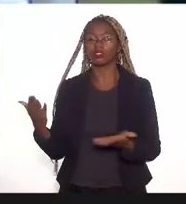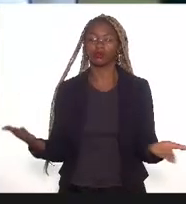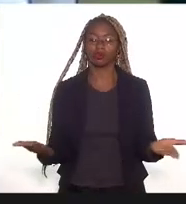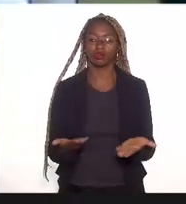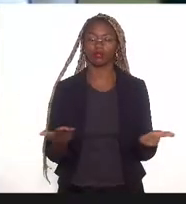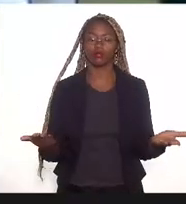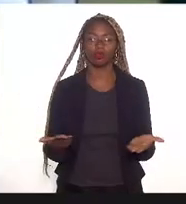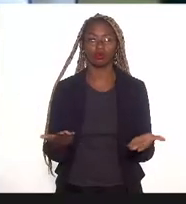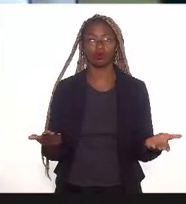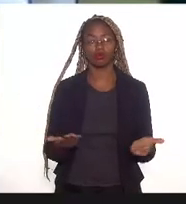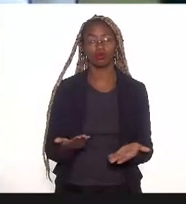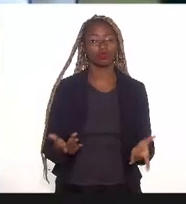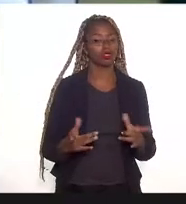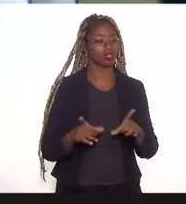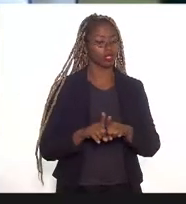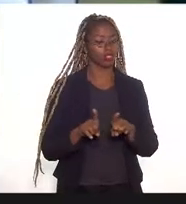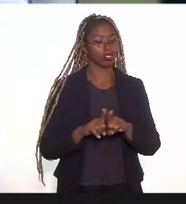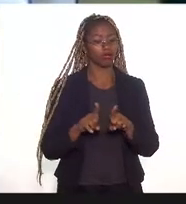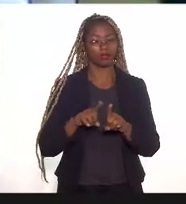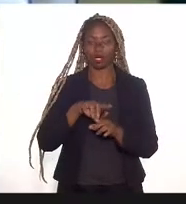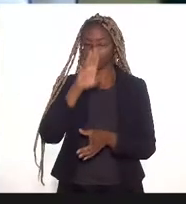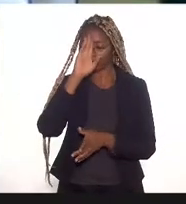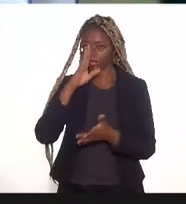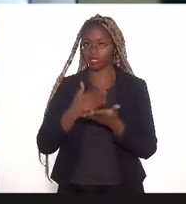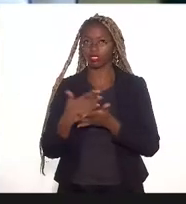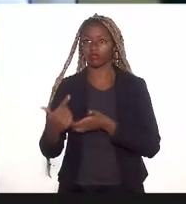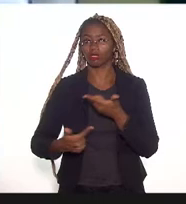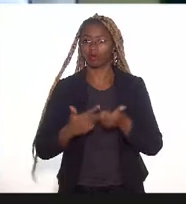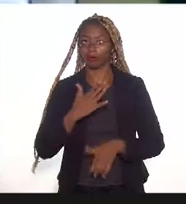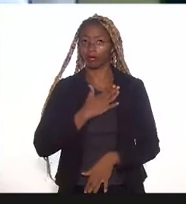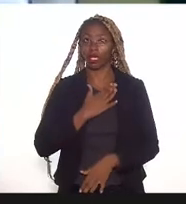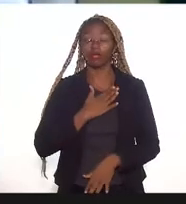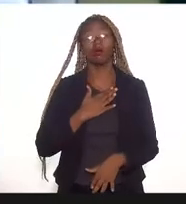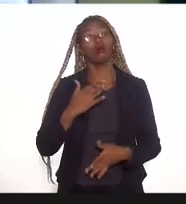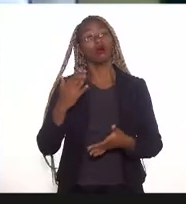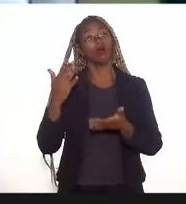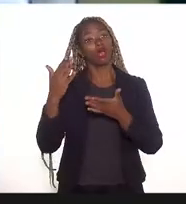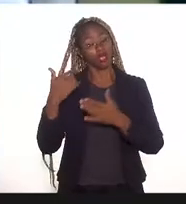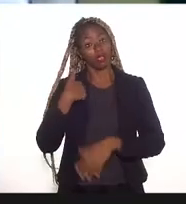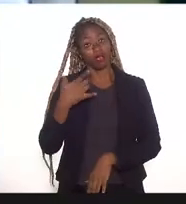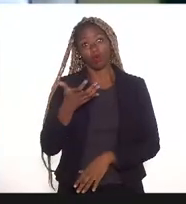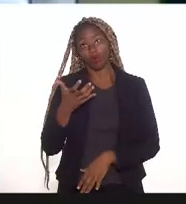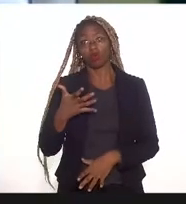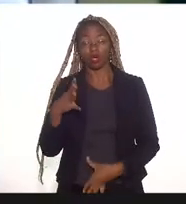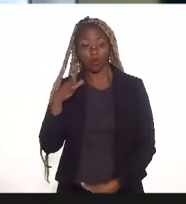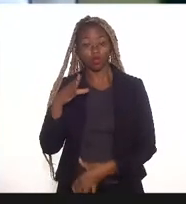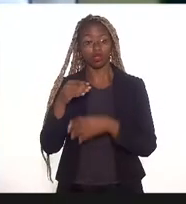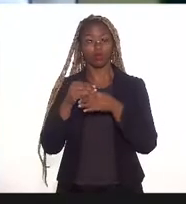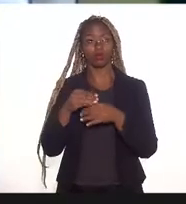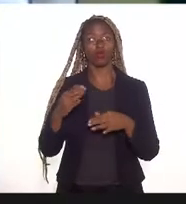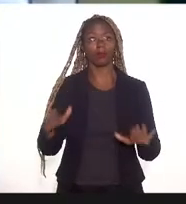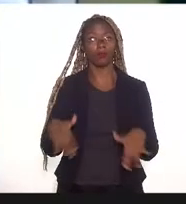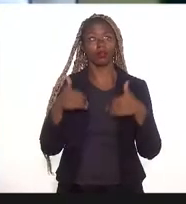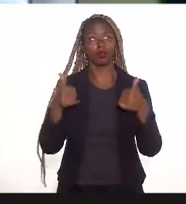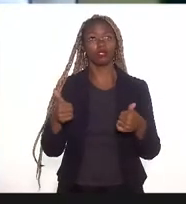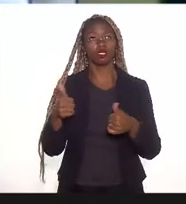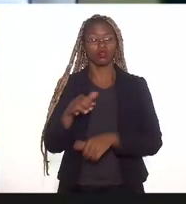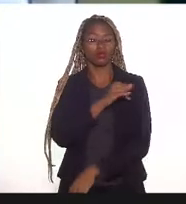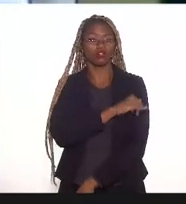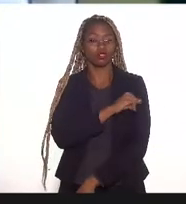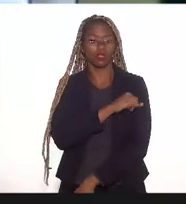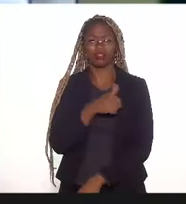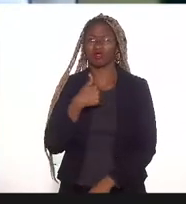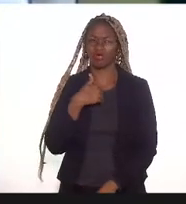no meu trabalho. Espero que hoje a gente possa contribuir com a melhoria do Estado do Rio de Janeiro. E eu vou ser breve